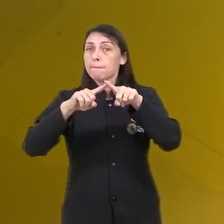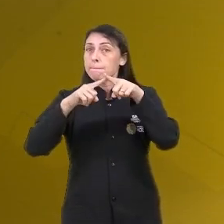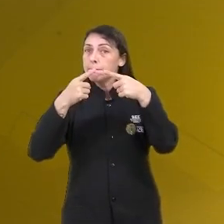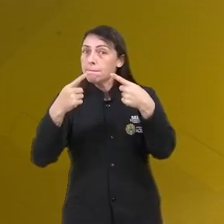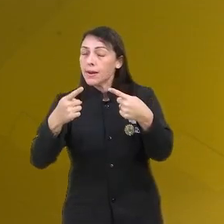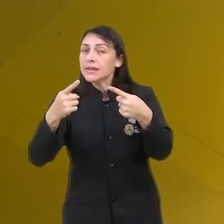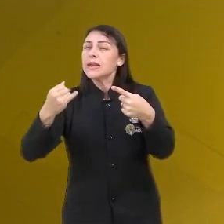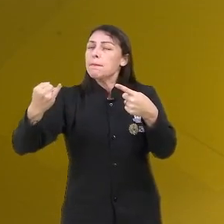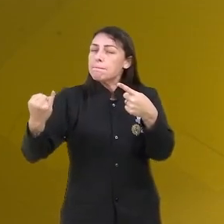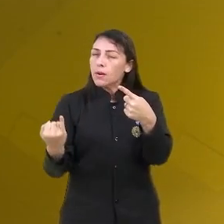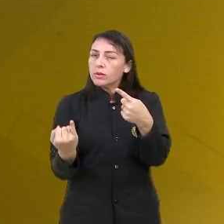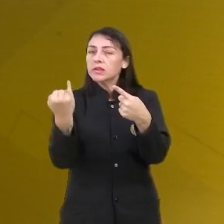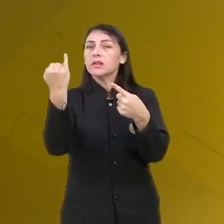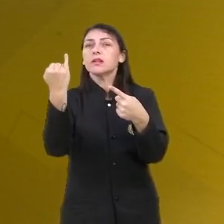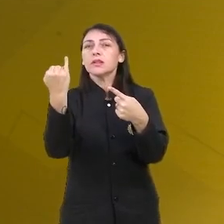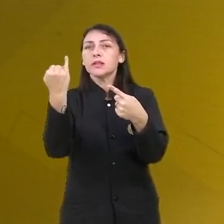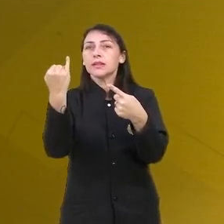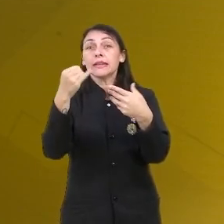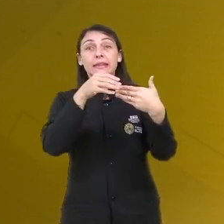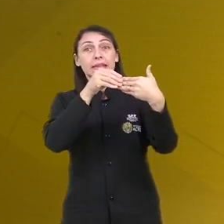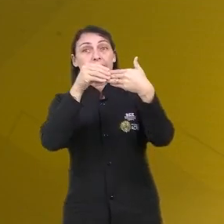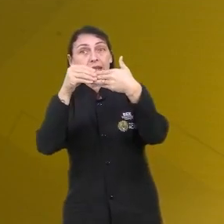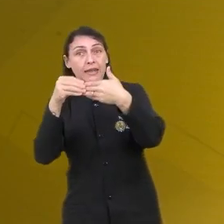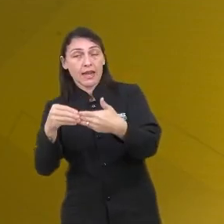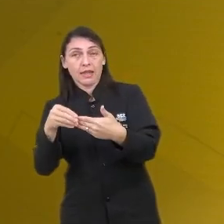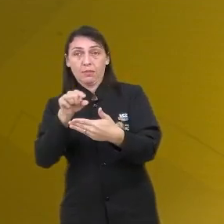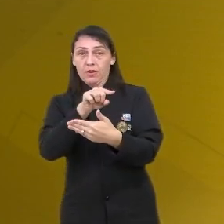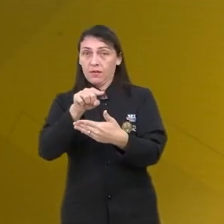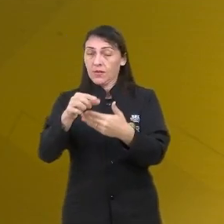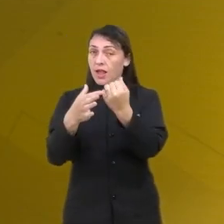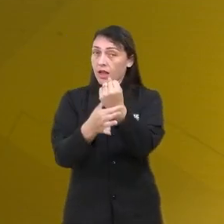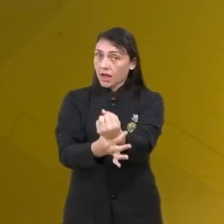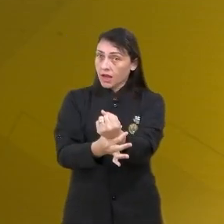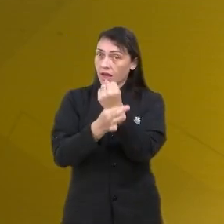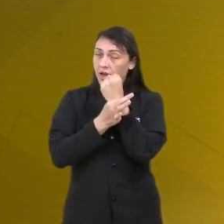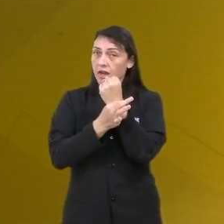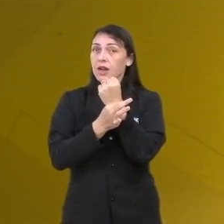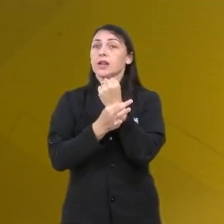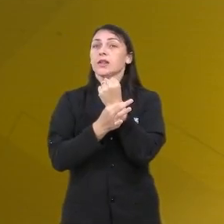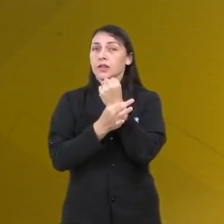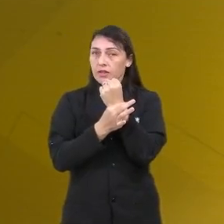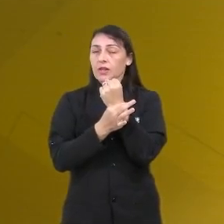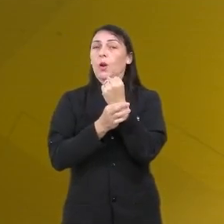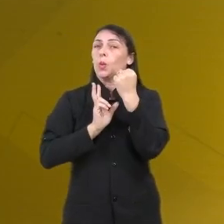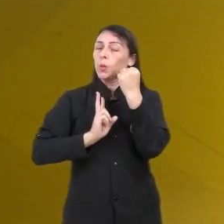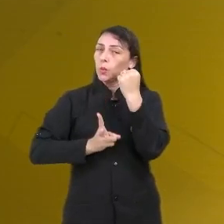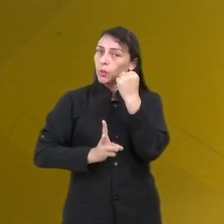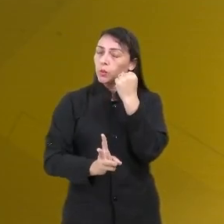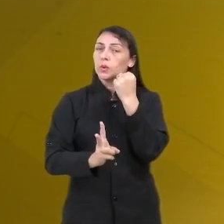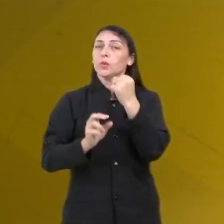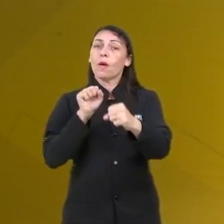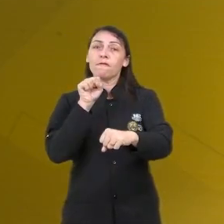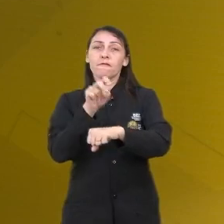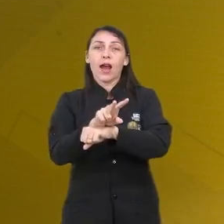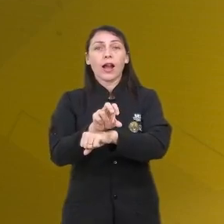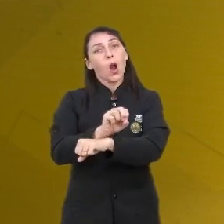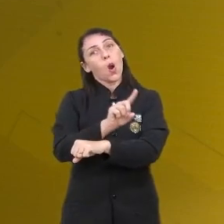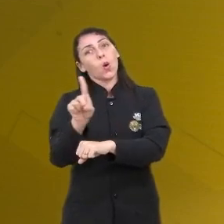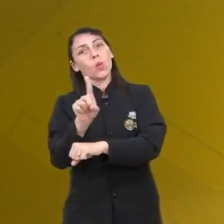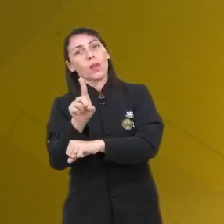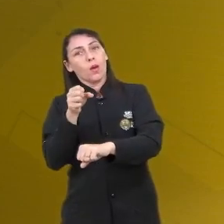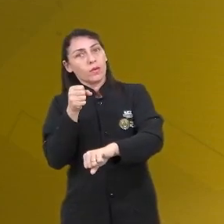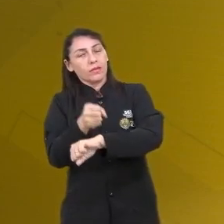são extremamente importantes, que trazem aí para vocês a garantia e a manutenção de uma vaga ou não.